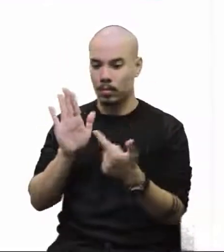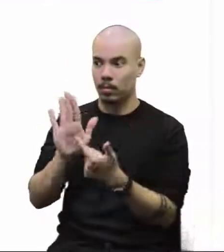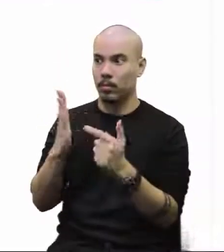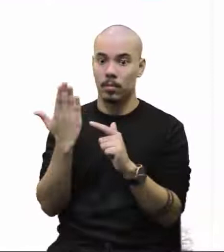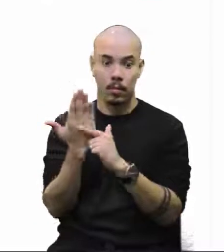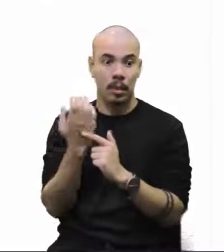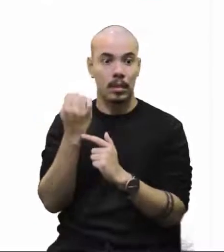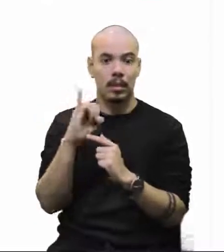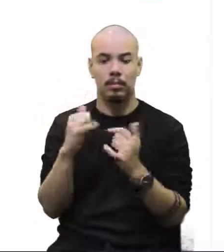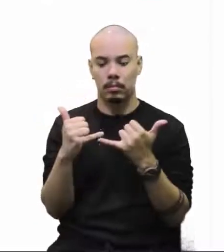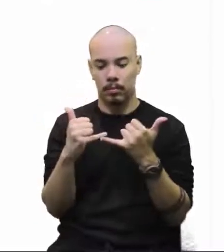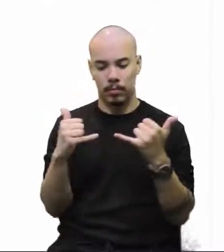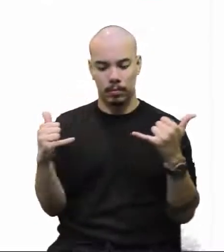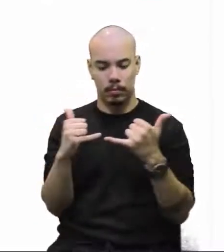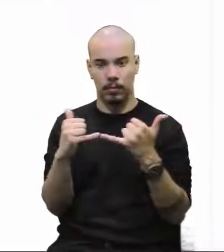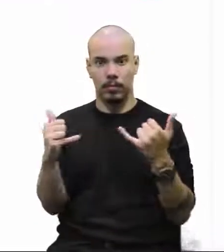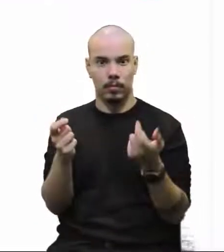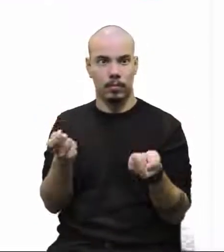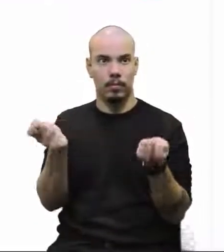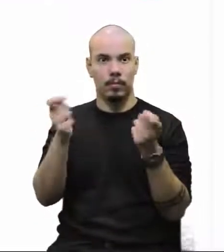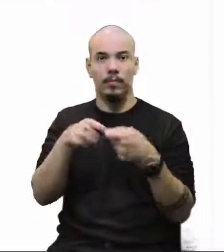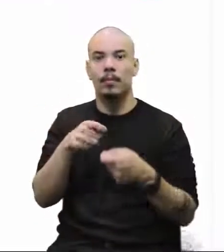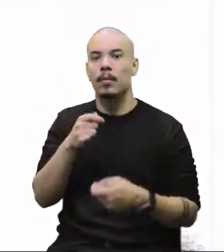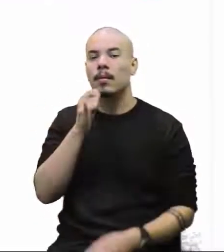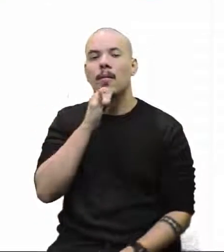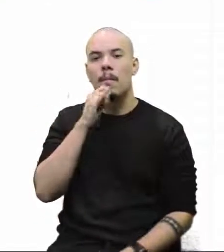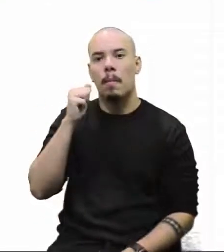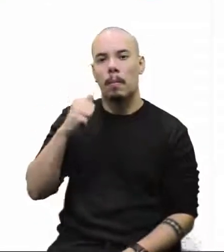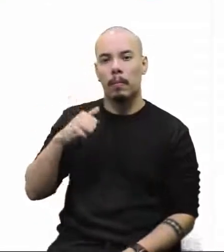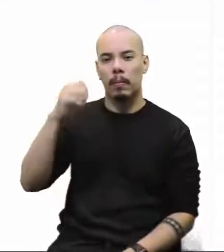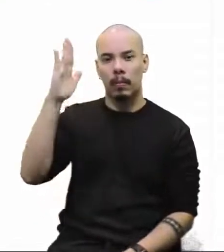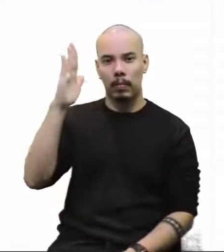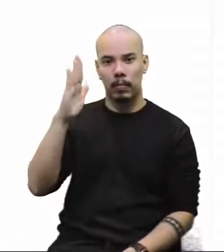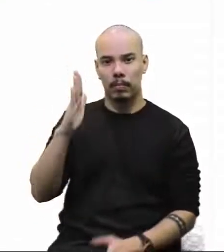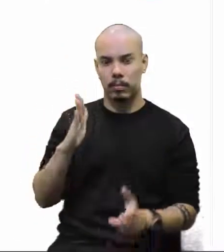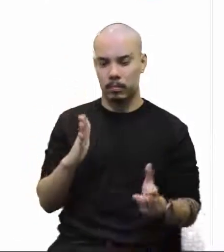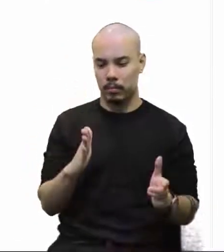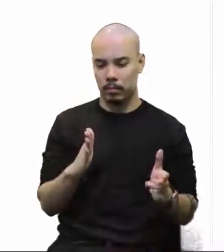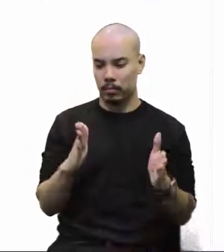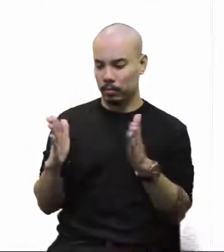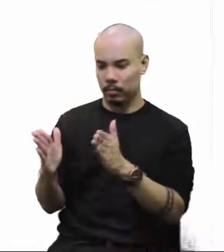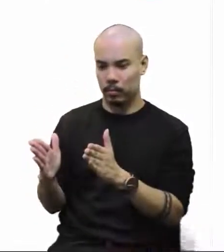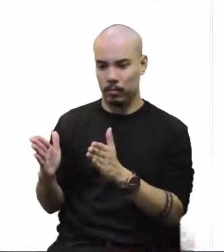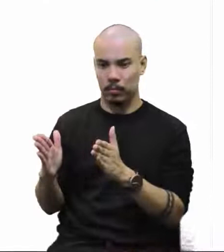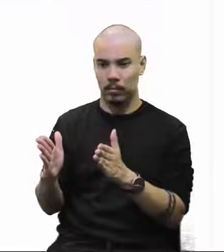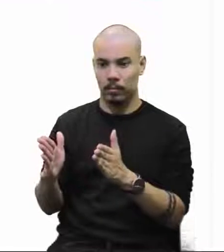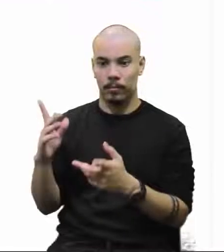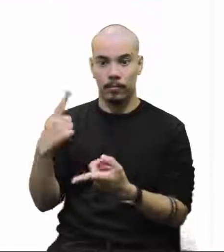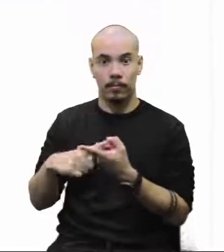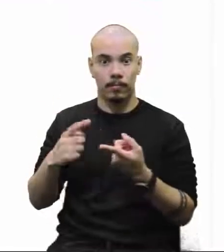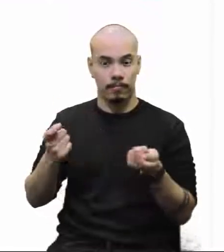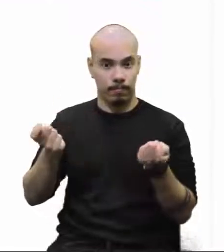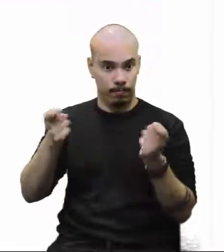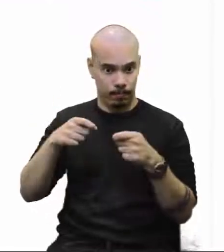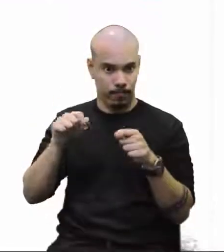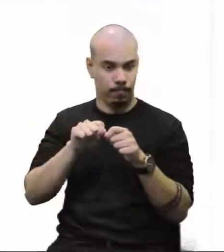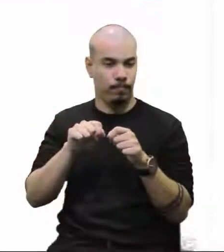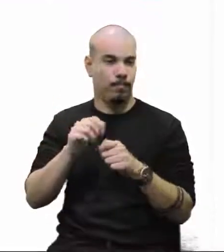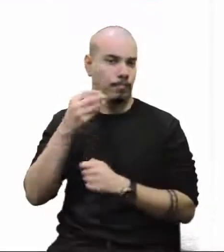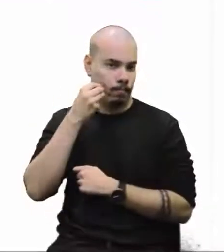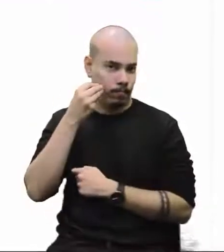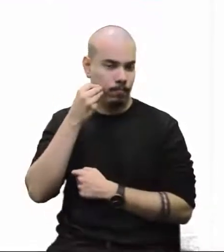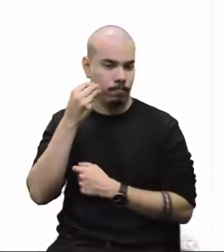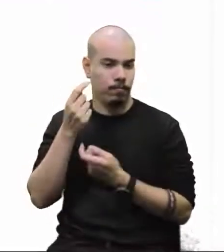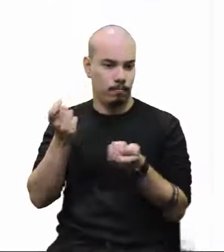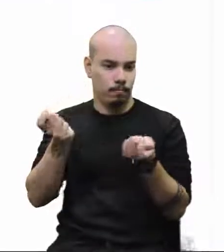fazer? Se for um fio, ele vai fazer esse fio ir um pouquinho para o lado, né? Dá para fazer esse experimento, tem